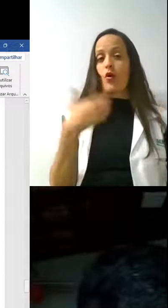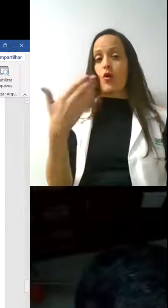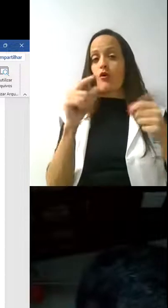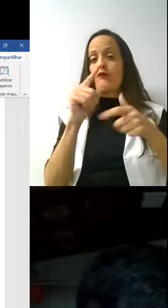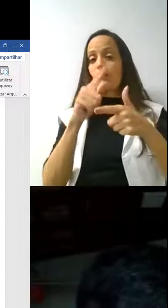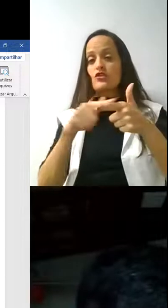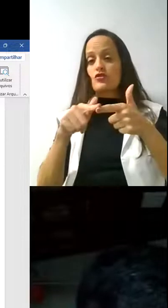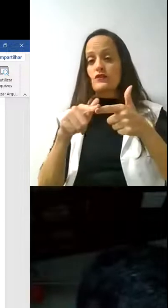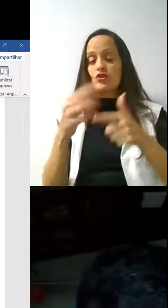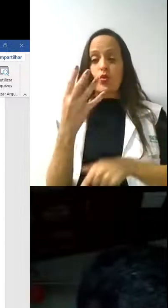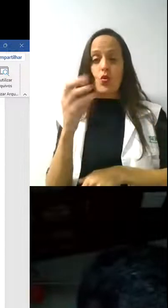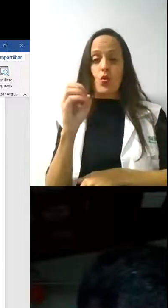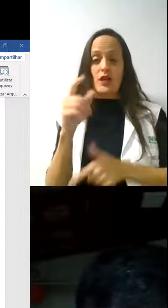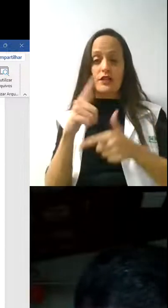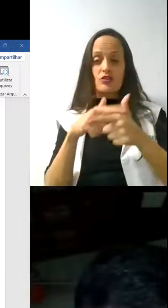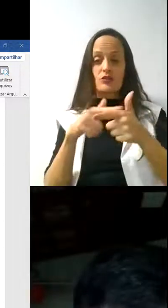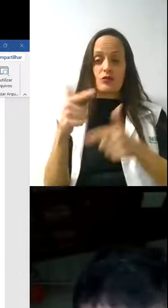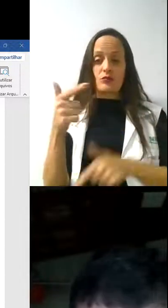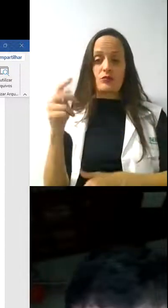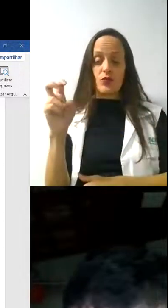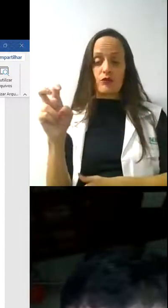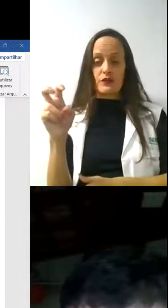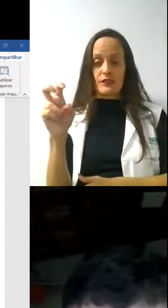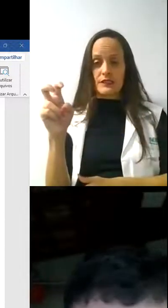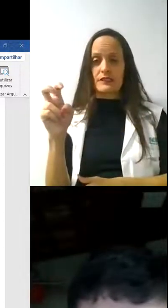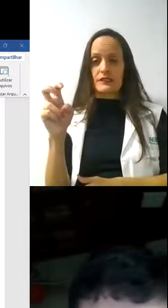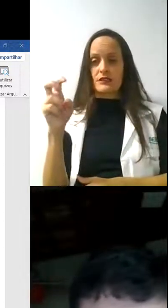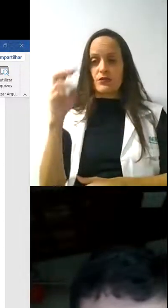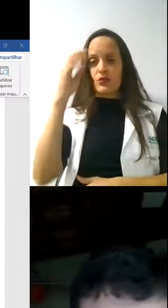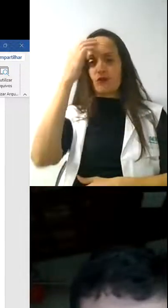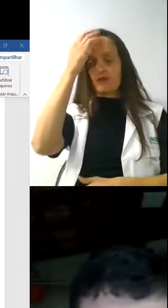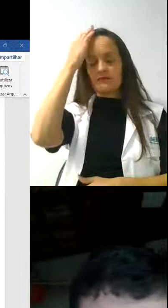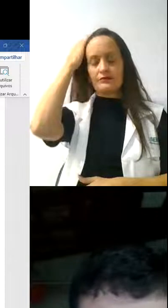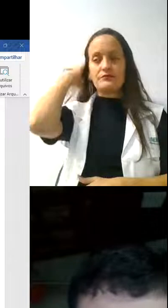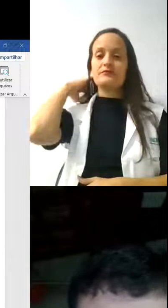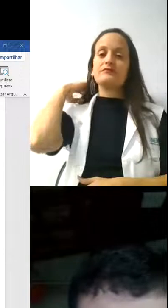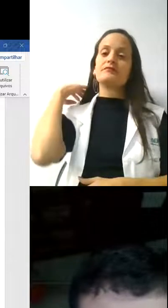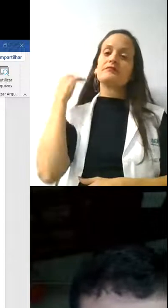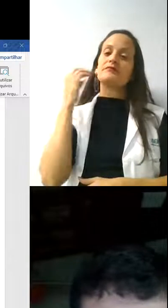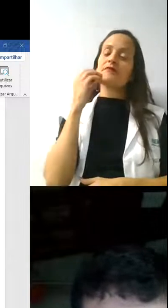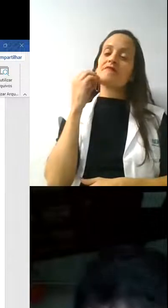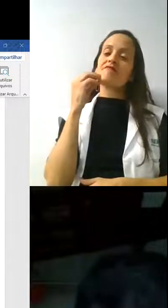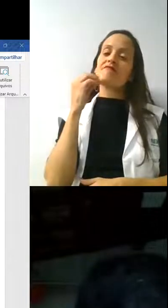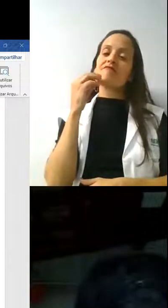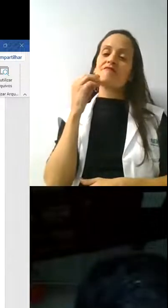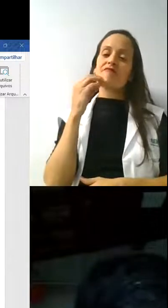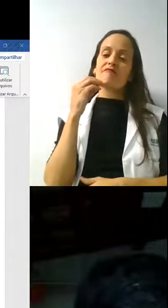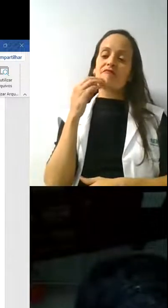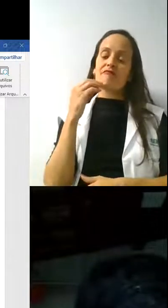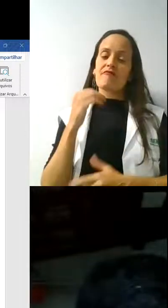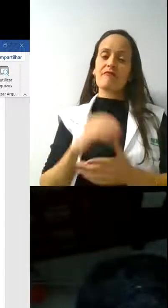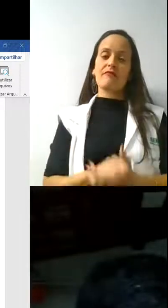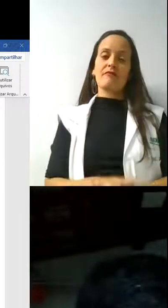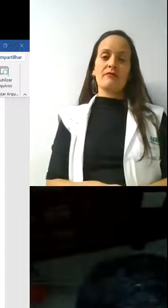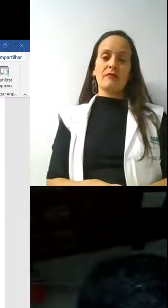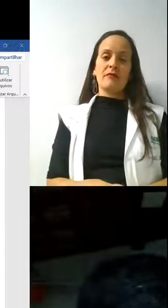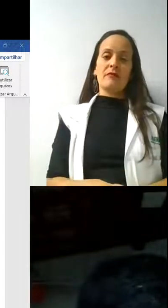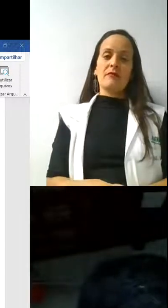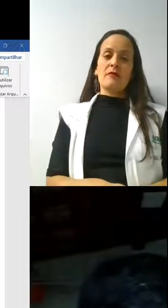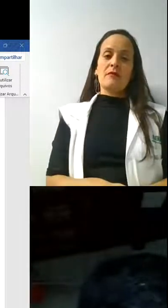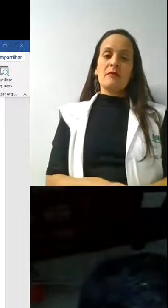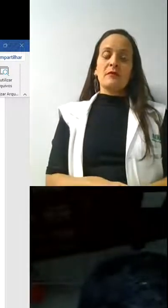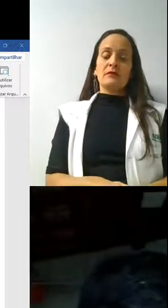9, certo? Então, vou pegar aqui, ó, 40 e dividir pelo quê? Pelo fator de redução, que no caso é o fundo da